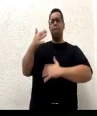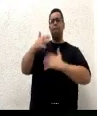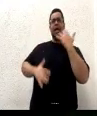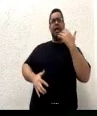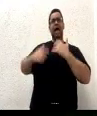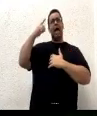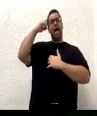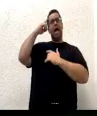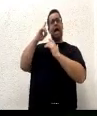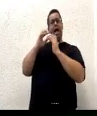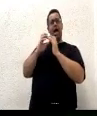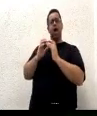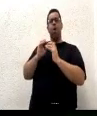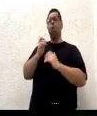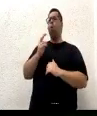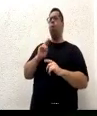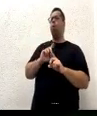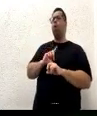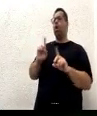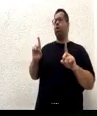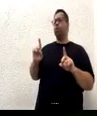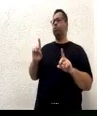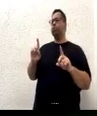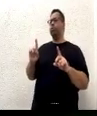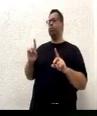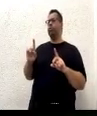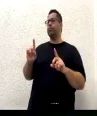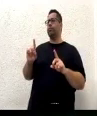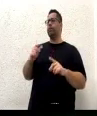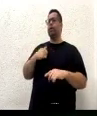Porque eu vi uma adolescente de 14 anos